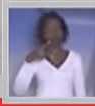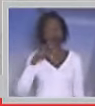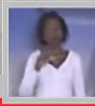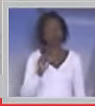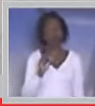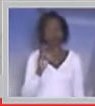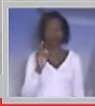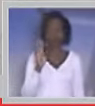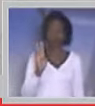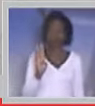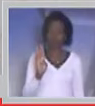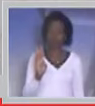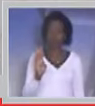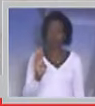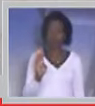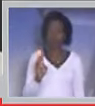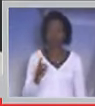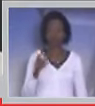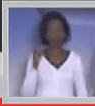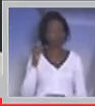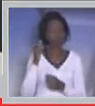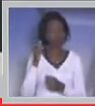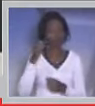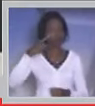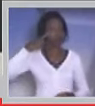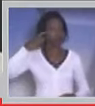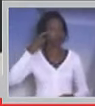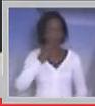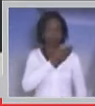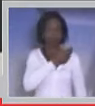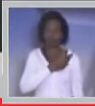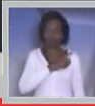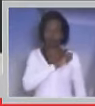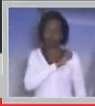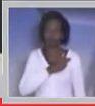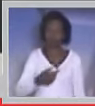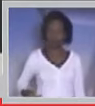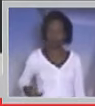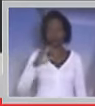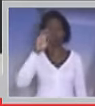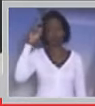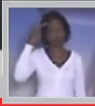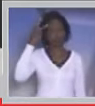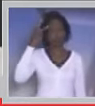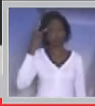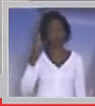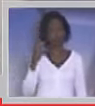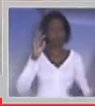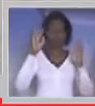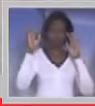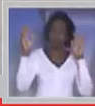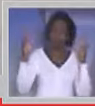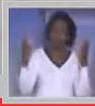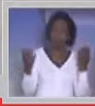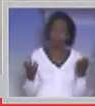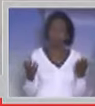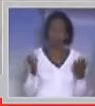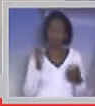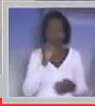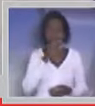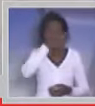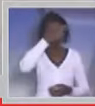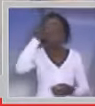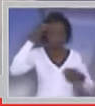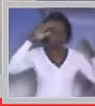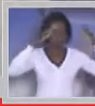já defendendo a candidatura do Dória para Governador do Estado de São Paulo eu fico imaginando se ele está fazendo um estrago na